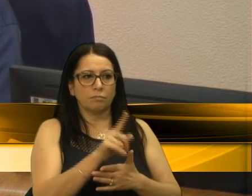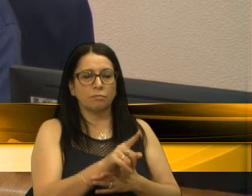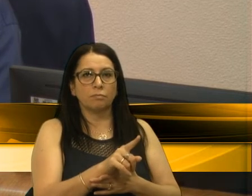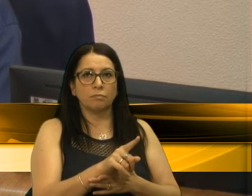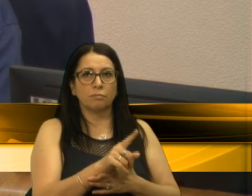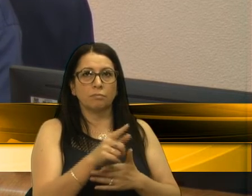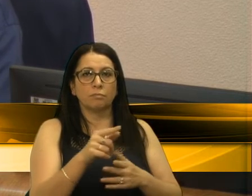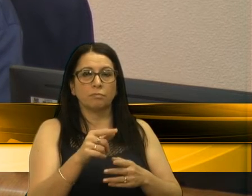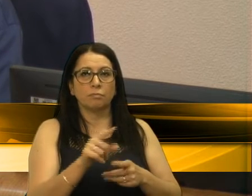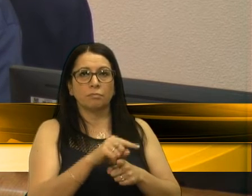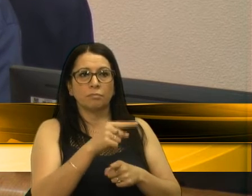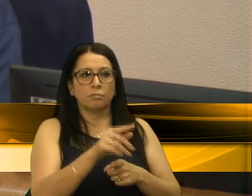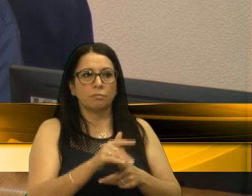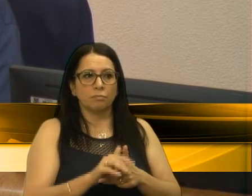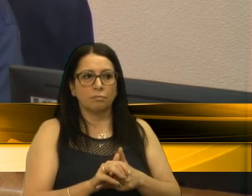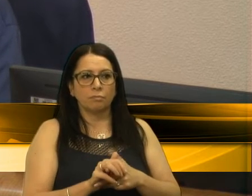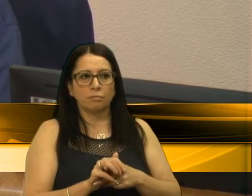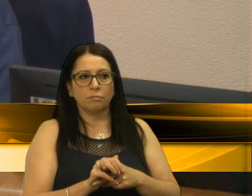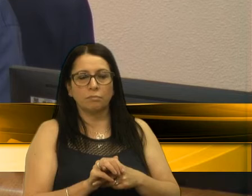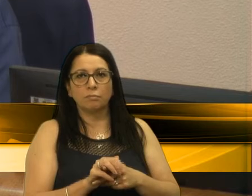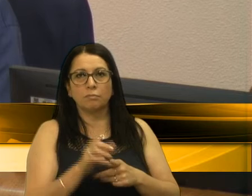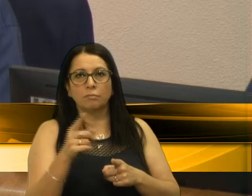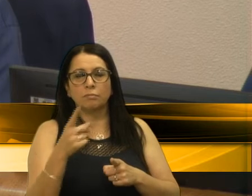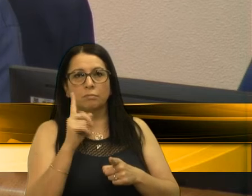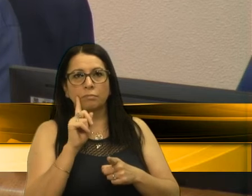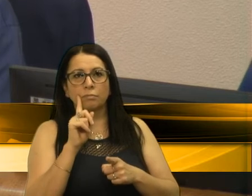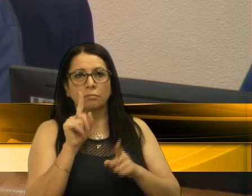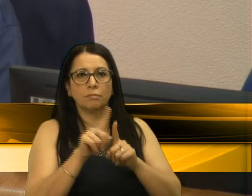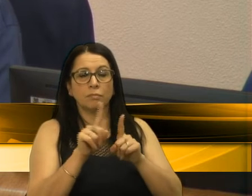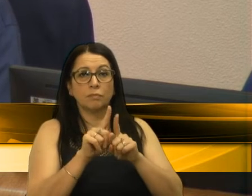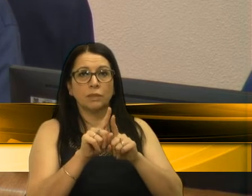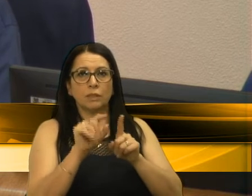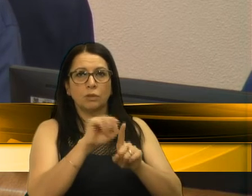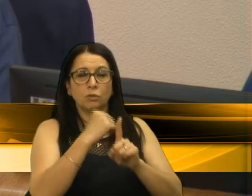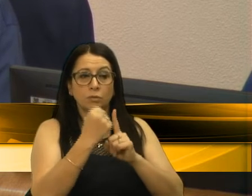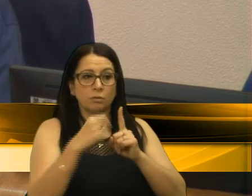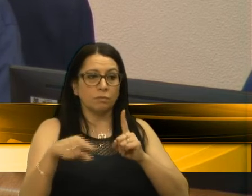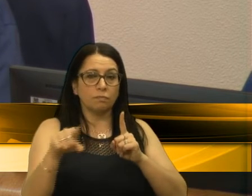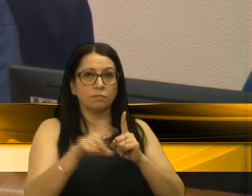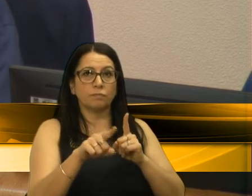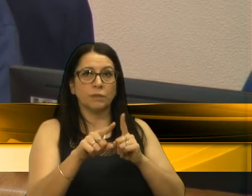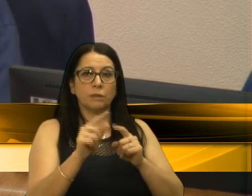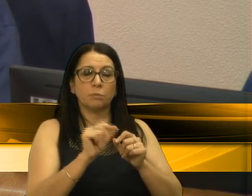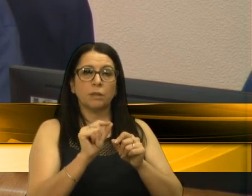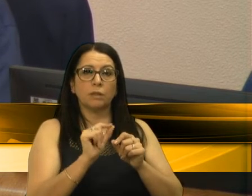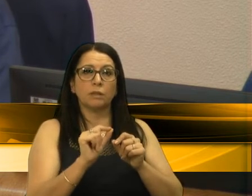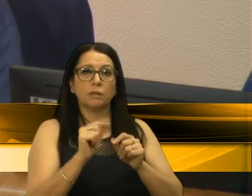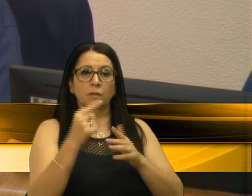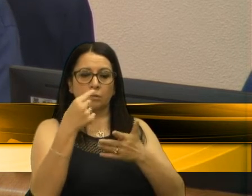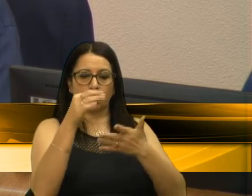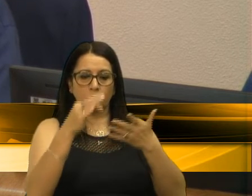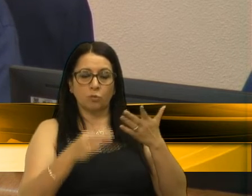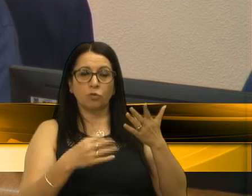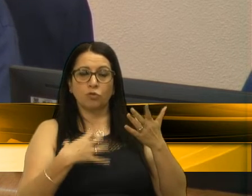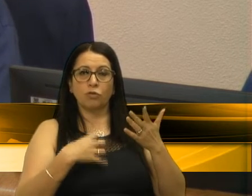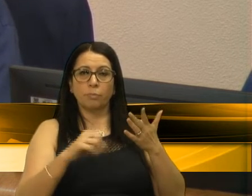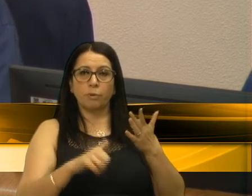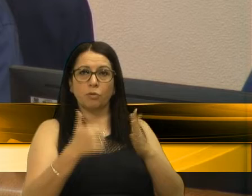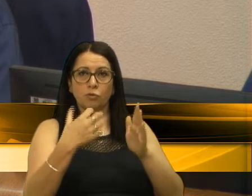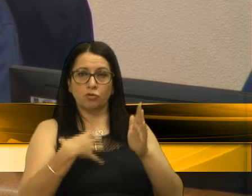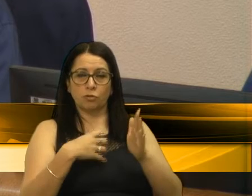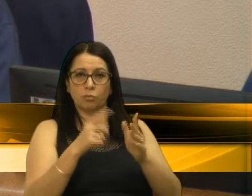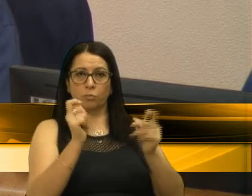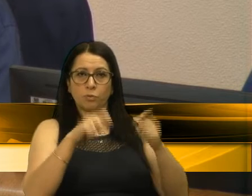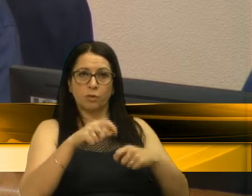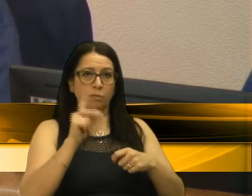à administração, como parte da sociedade, respondendo à sociedade, sugerir para que as questões ocorram da melhor forma, sempre pensando na segurança, mas